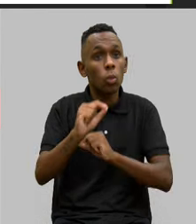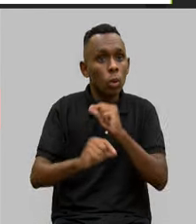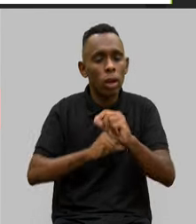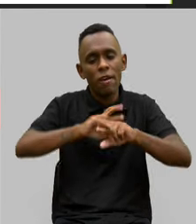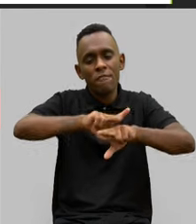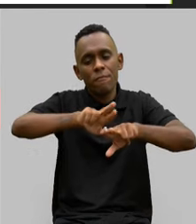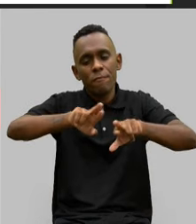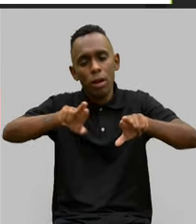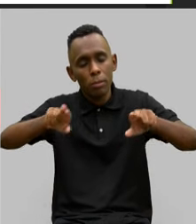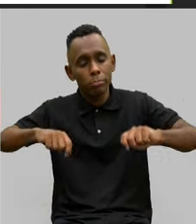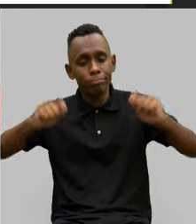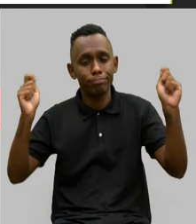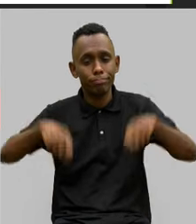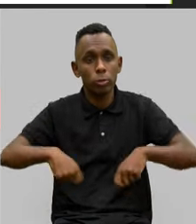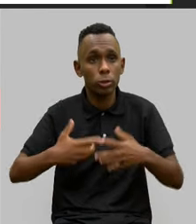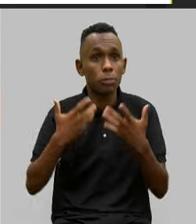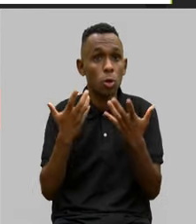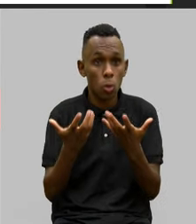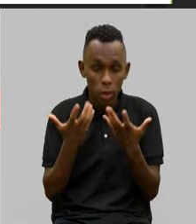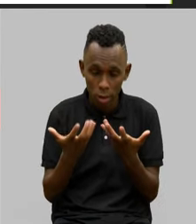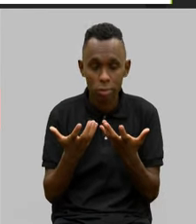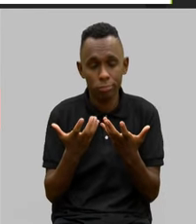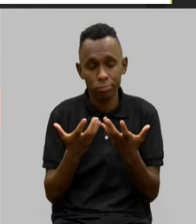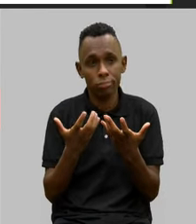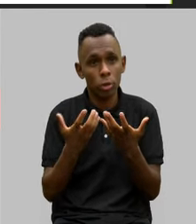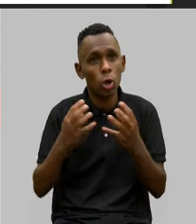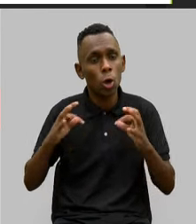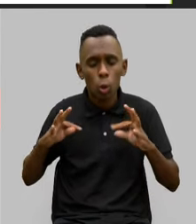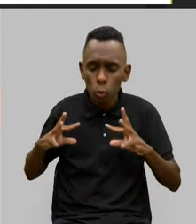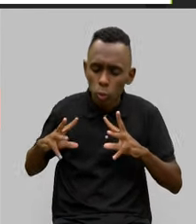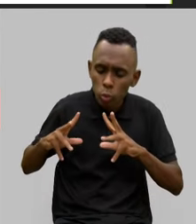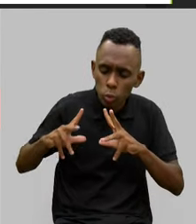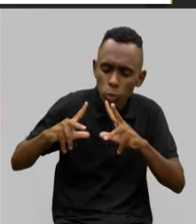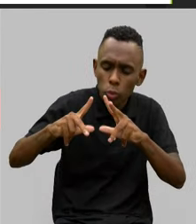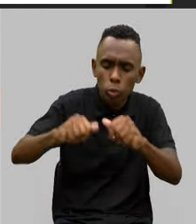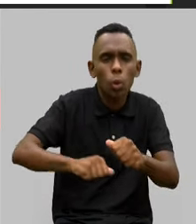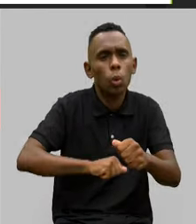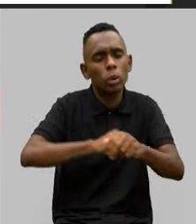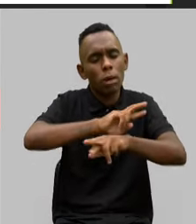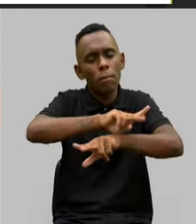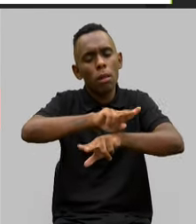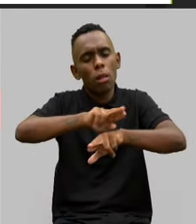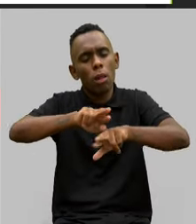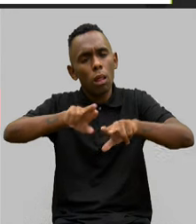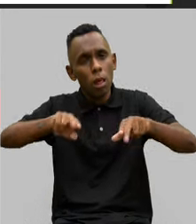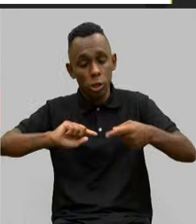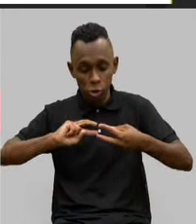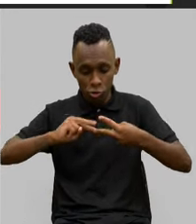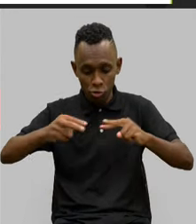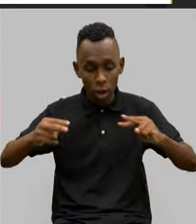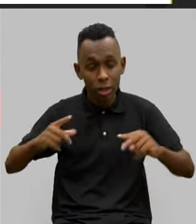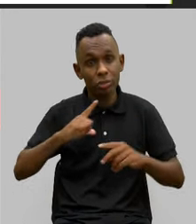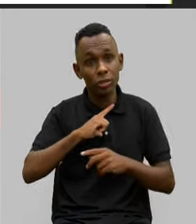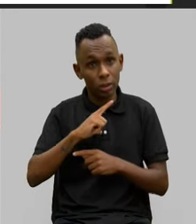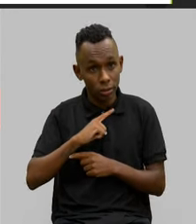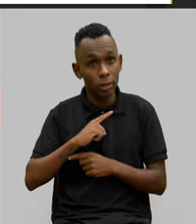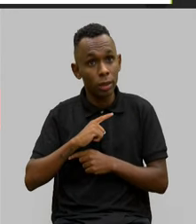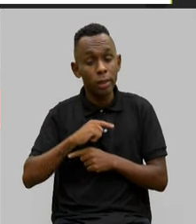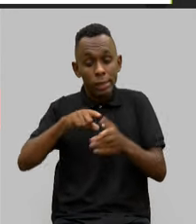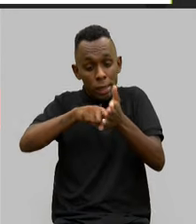variabilidade eu quero trazer toda essa variabilidade genética e